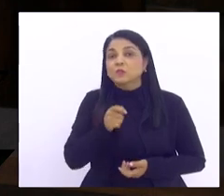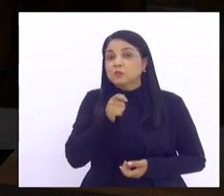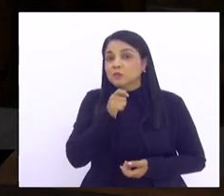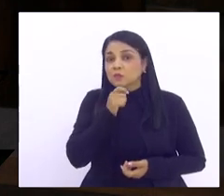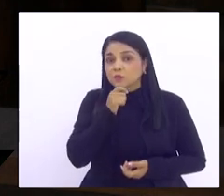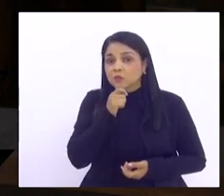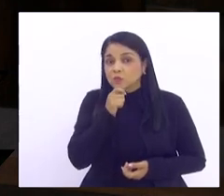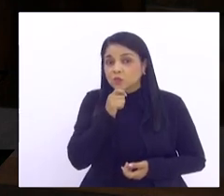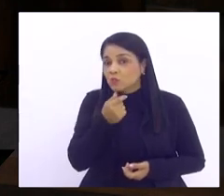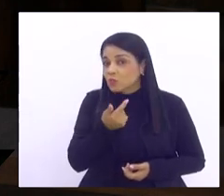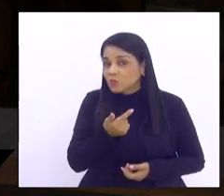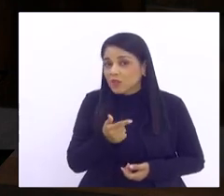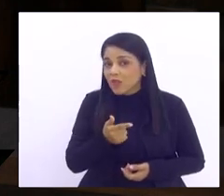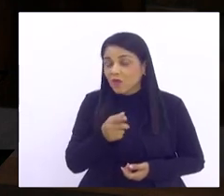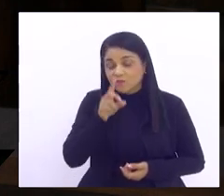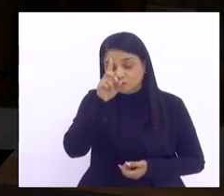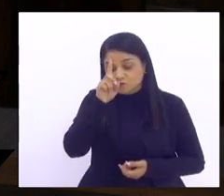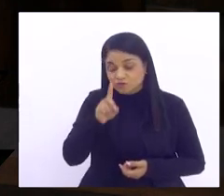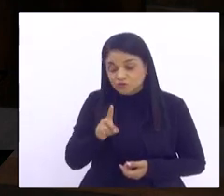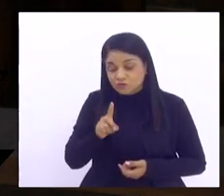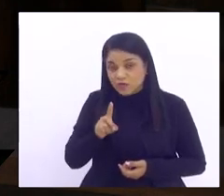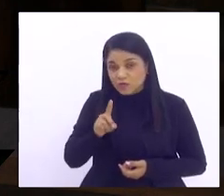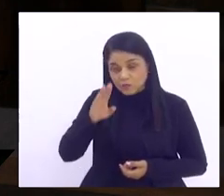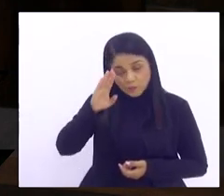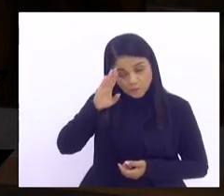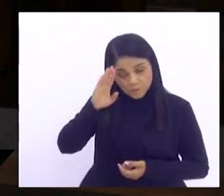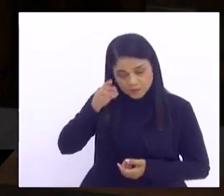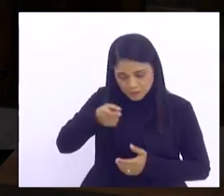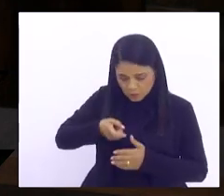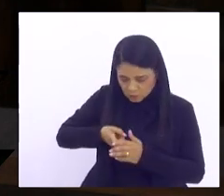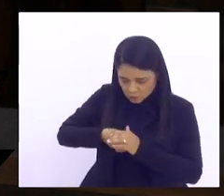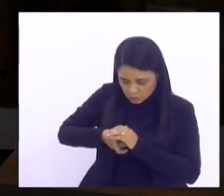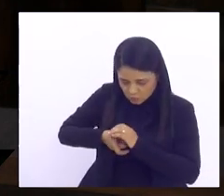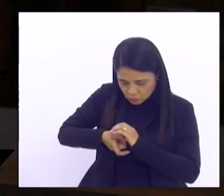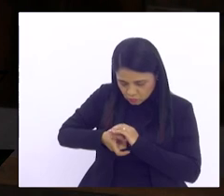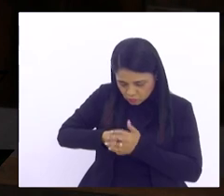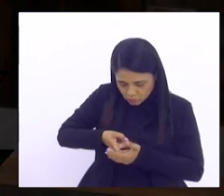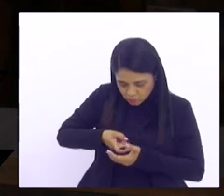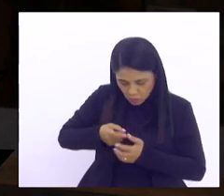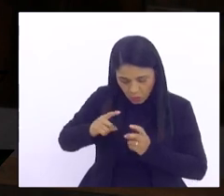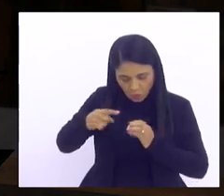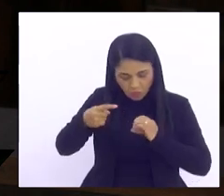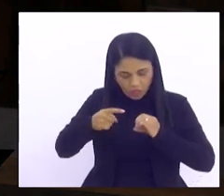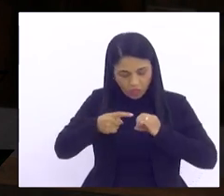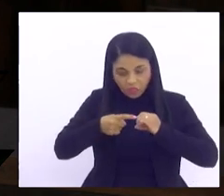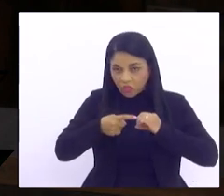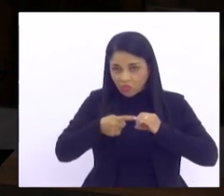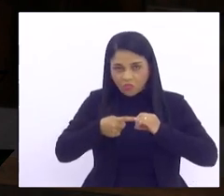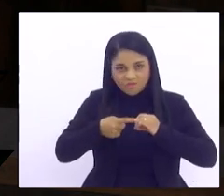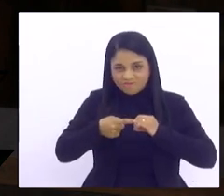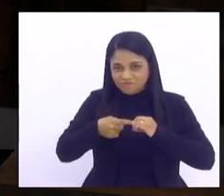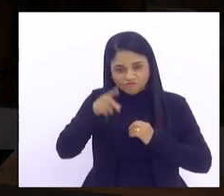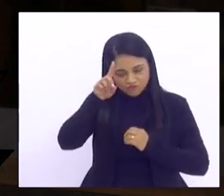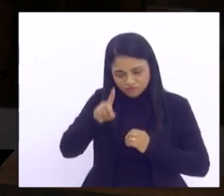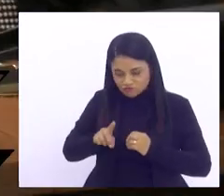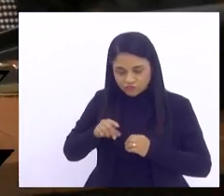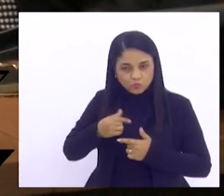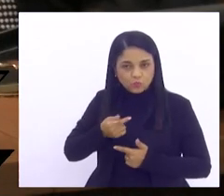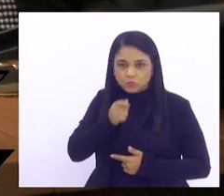que se falar em direito fundamental à vida do embrião ou feto. E diversos outros trechos,